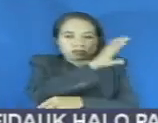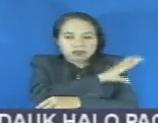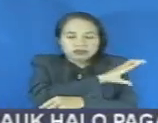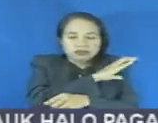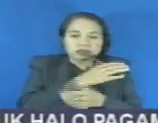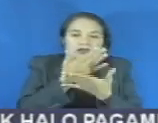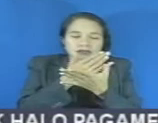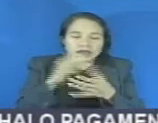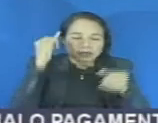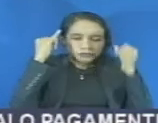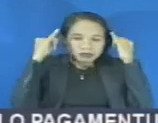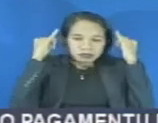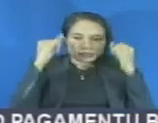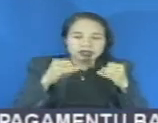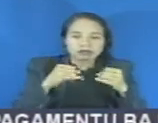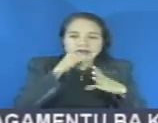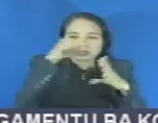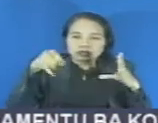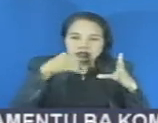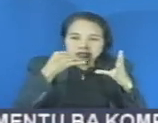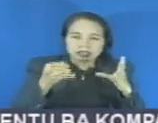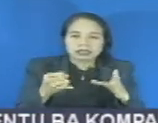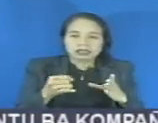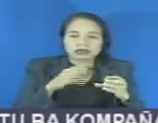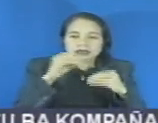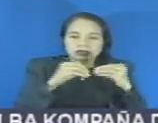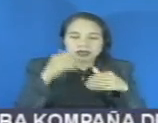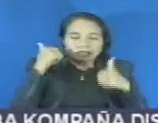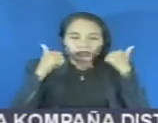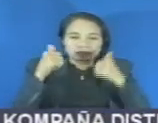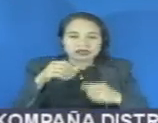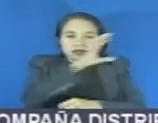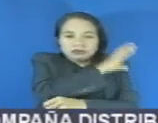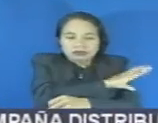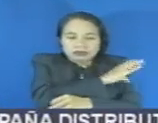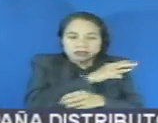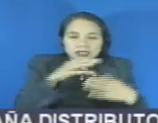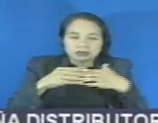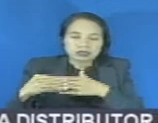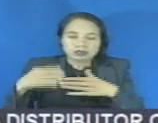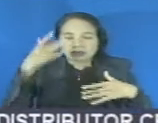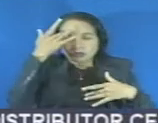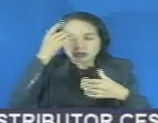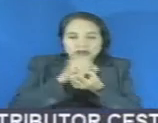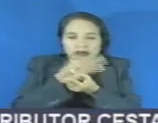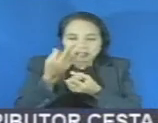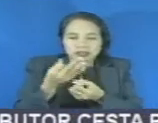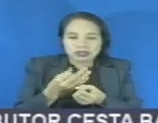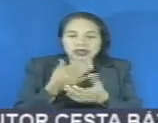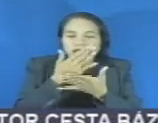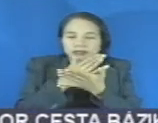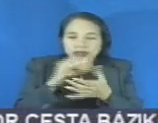tu divulga informação em geral sobre a atividade de Cruz Vermelha nian liliuba e a Covid. Tamba a tu